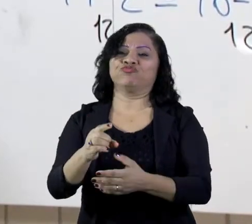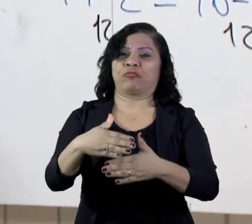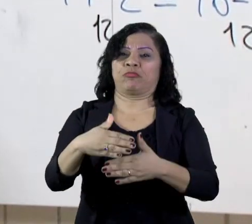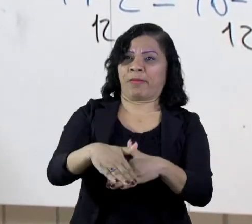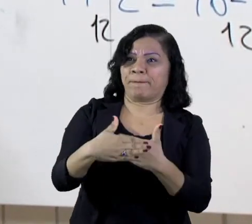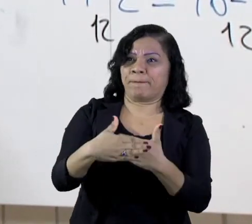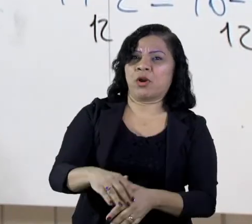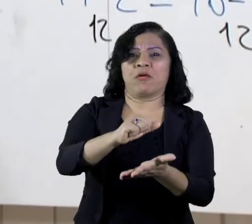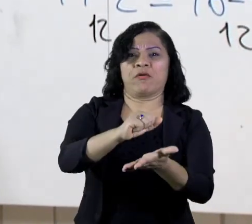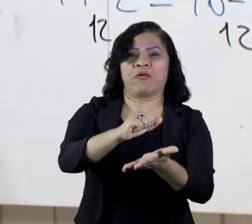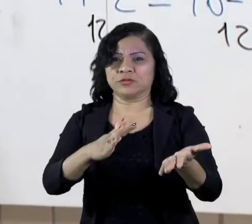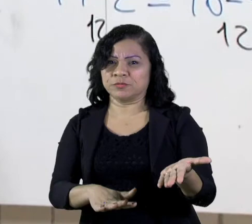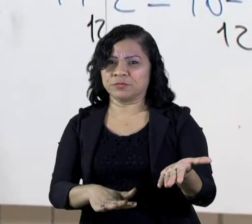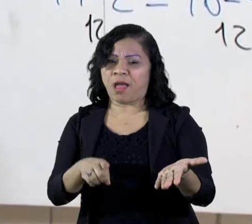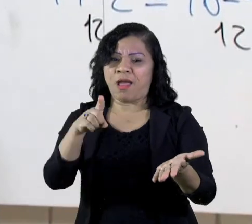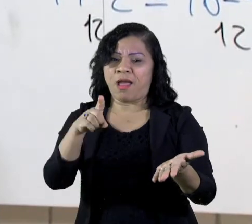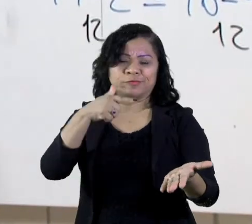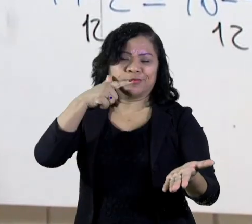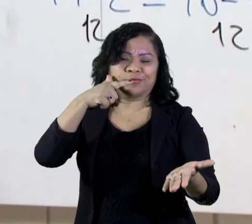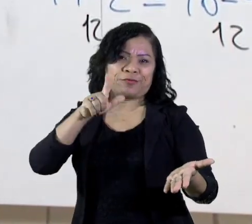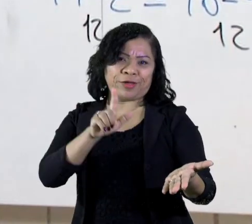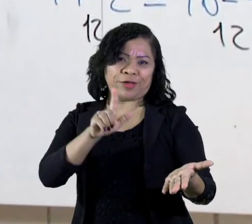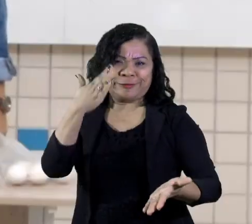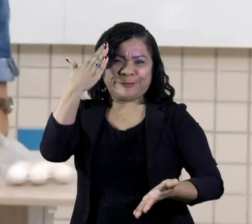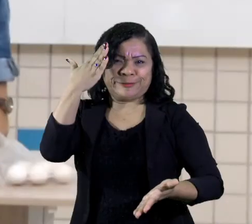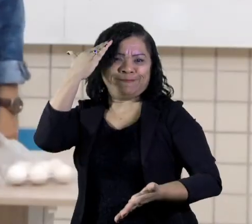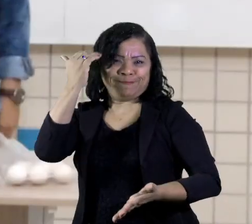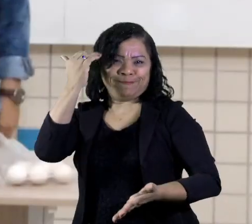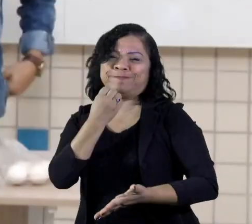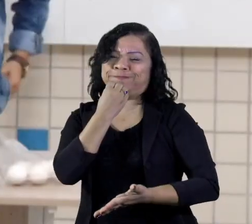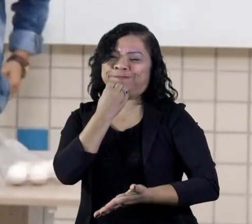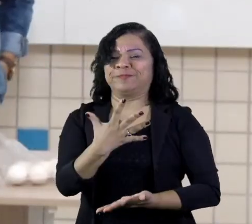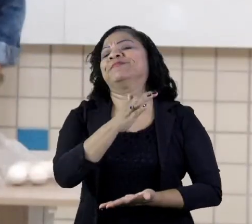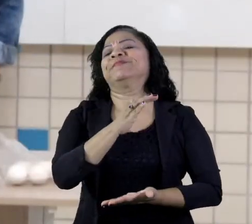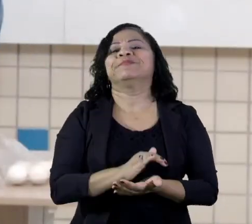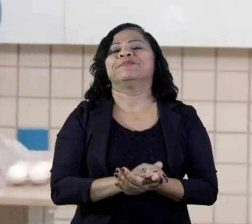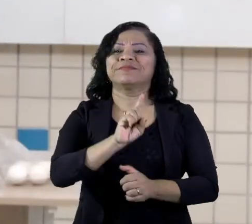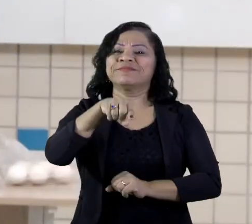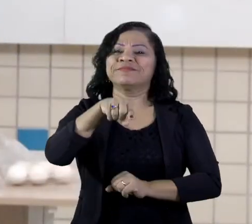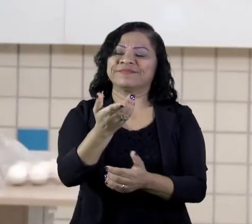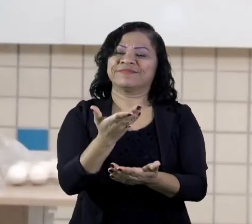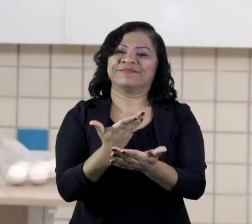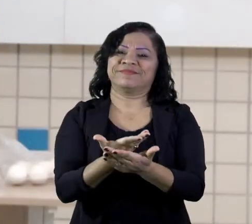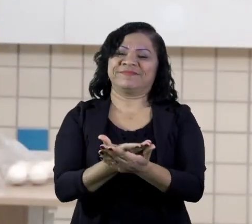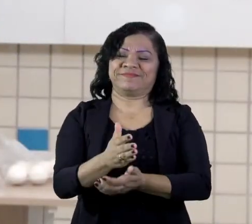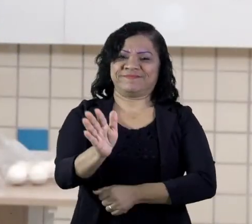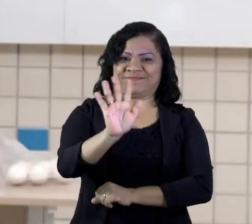atividade, você vai conseguir tirar de letra. Até uma próxima aula. Até mais.